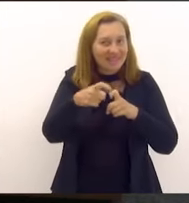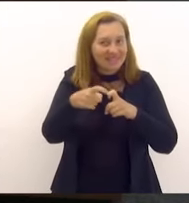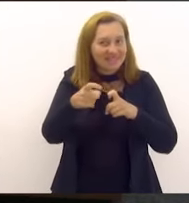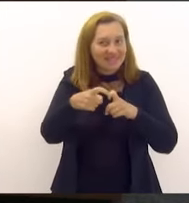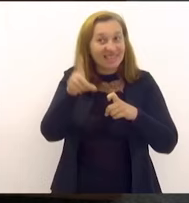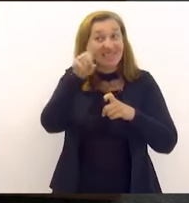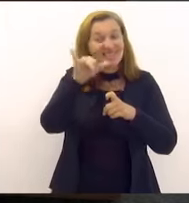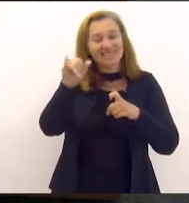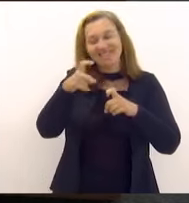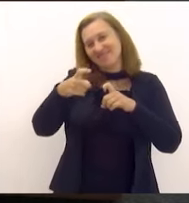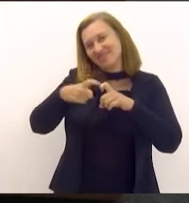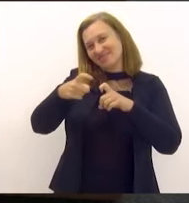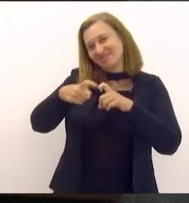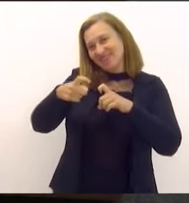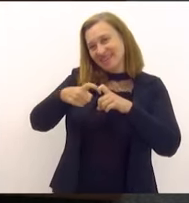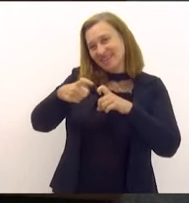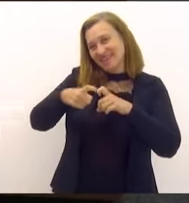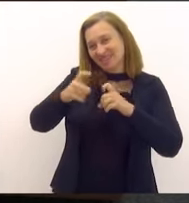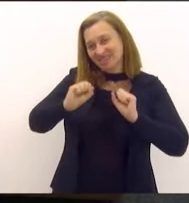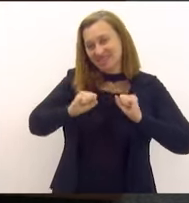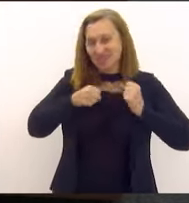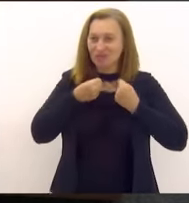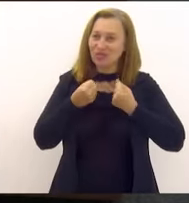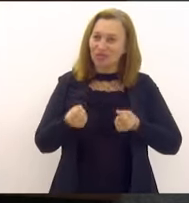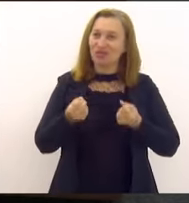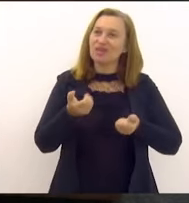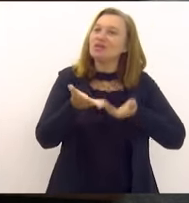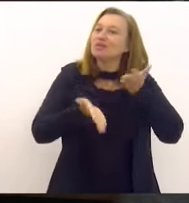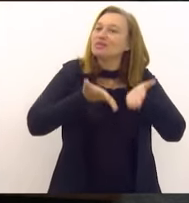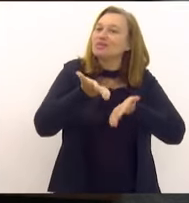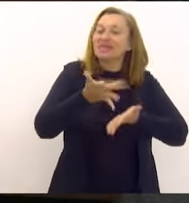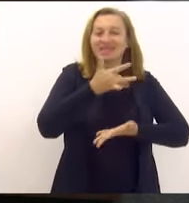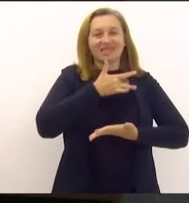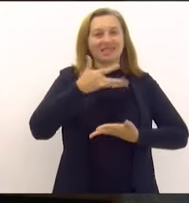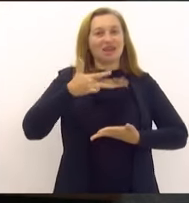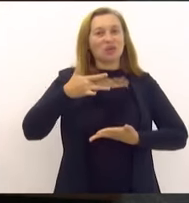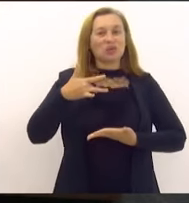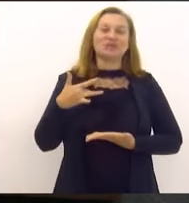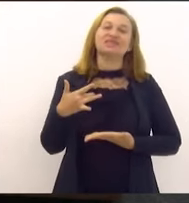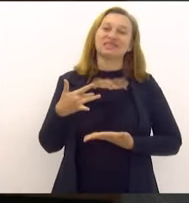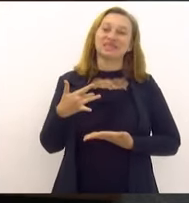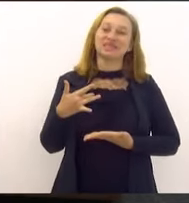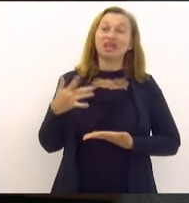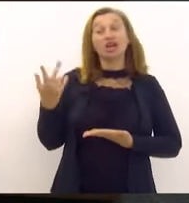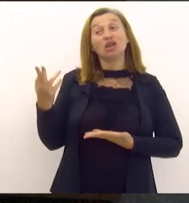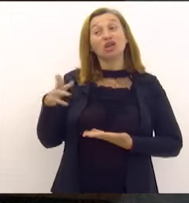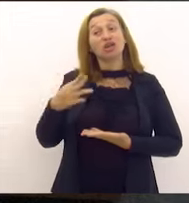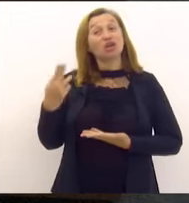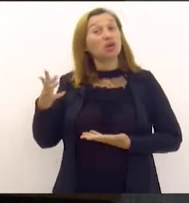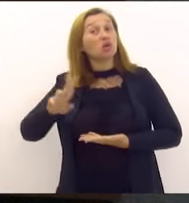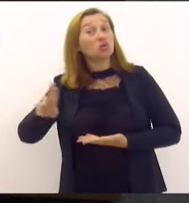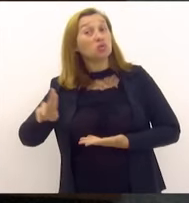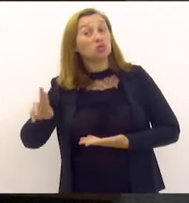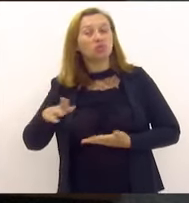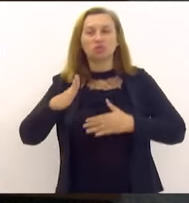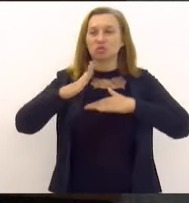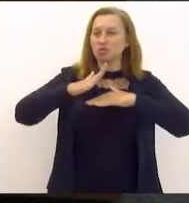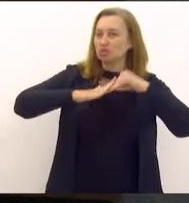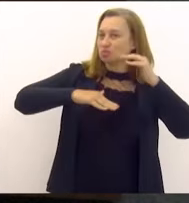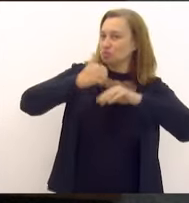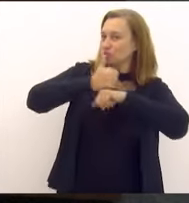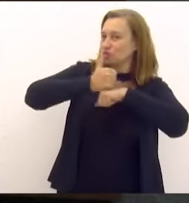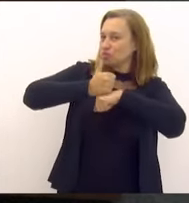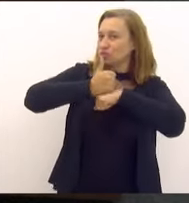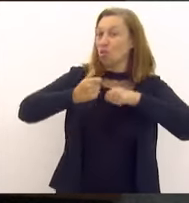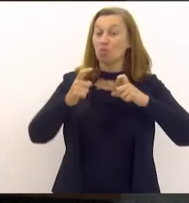dia dos doutores, aqueles que se dedicam para cuidar da nossa saúde. E aí, em nome desses profissionais magníficos que são